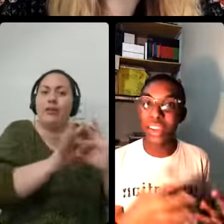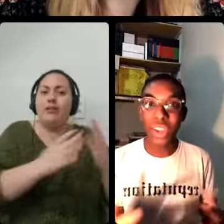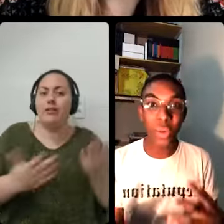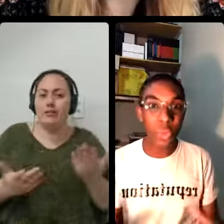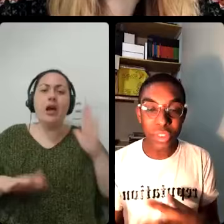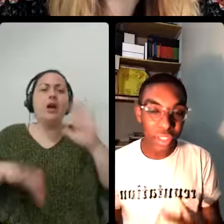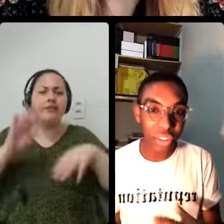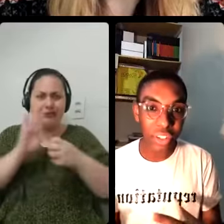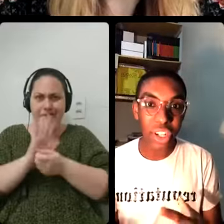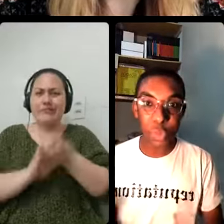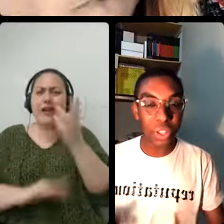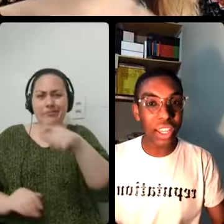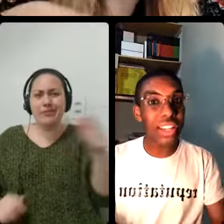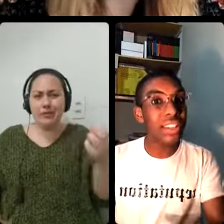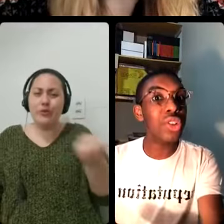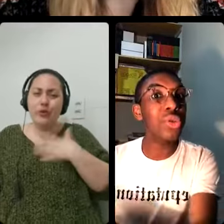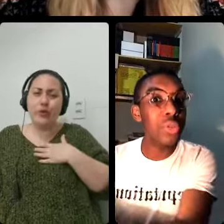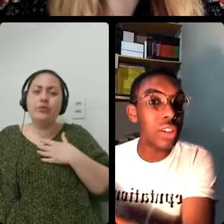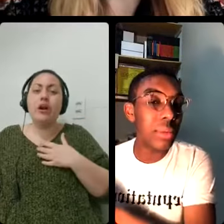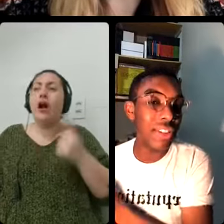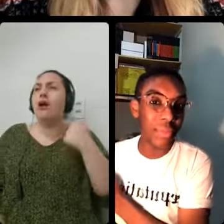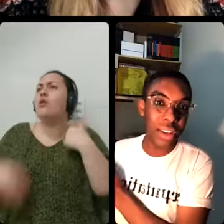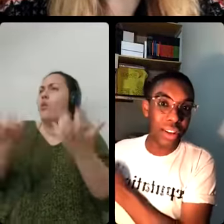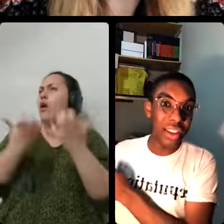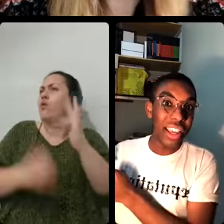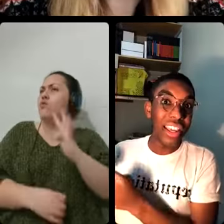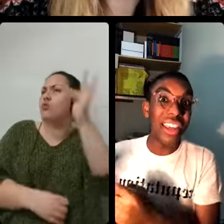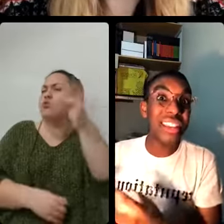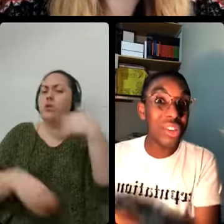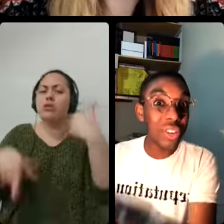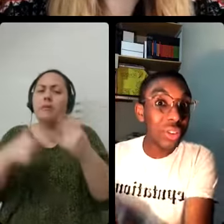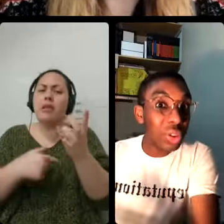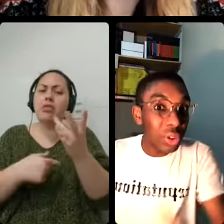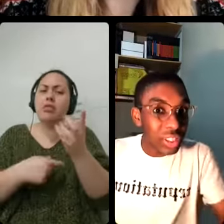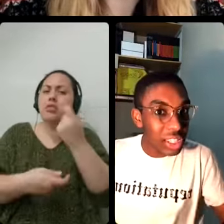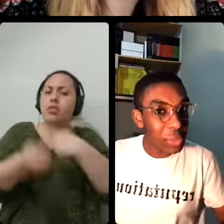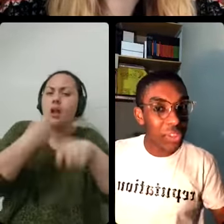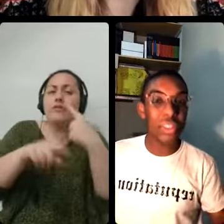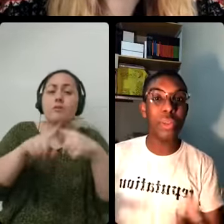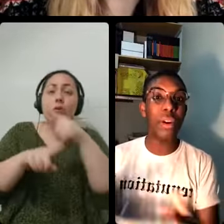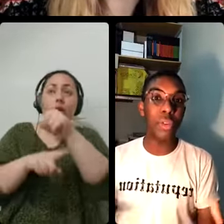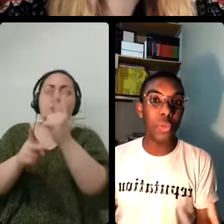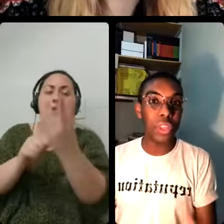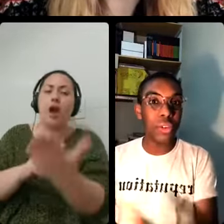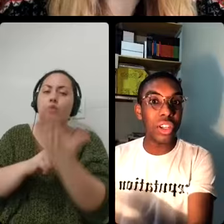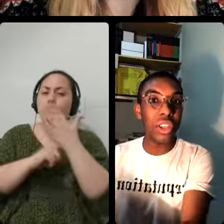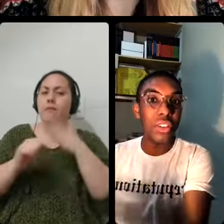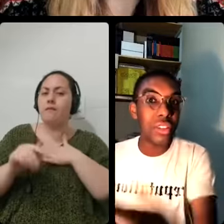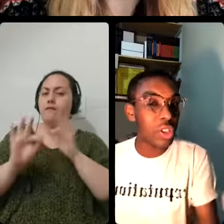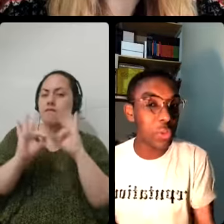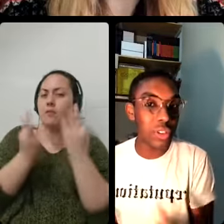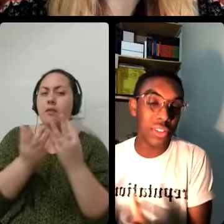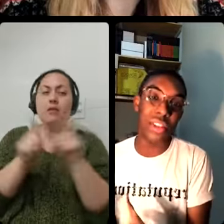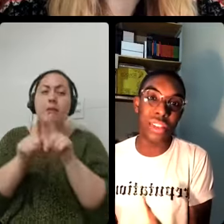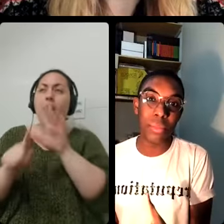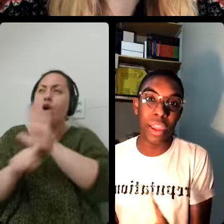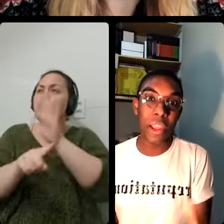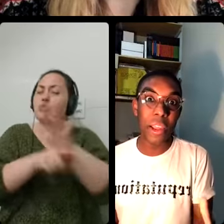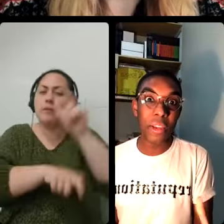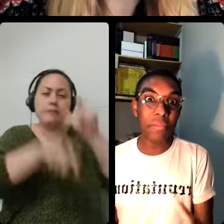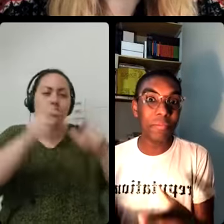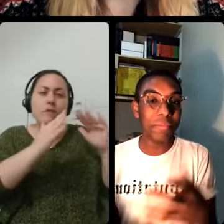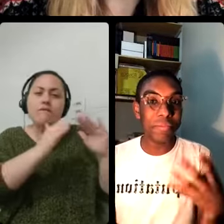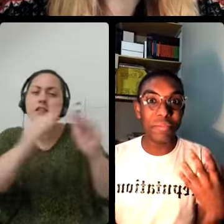eu quero muito ser traficante porque eles ajudam a minha família, eles ajudam todas as pessoas que moram comigo e que são os meus vizinhos